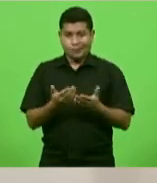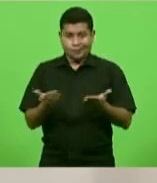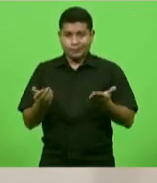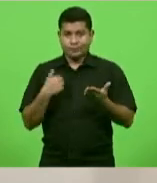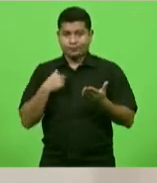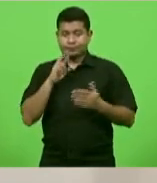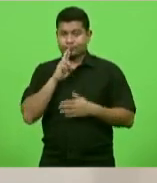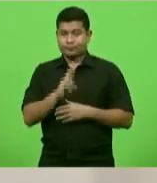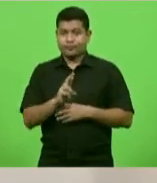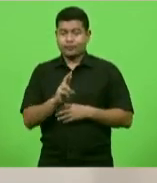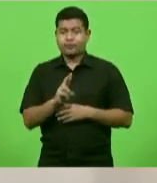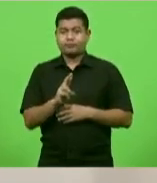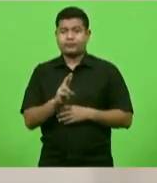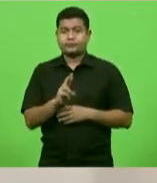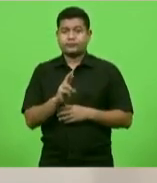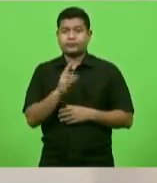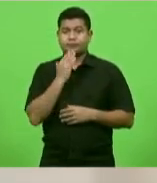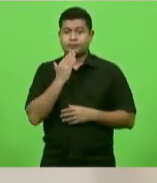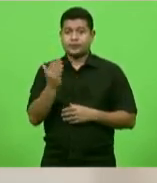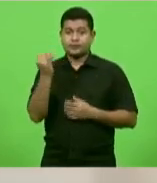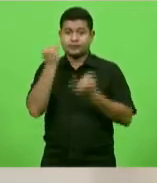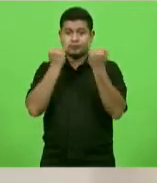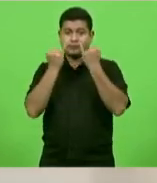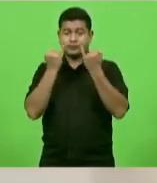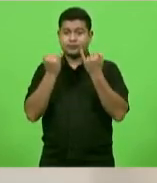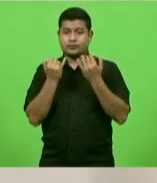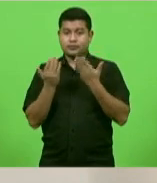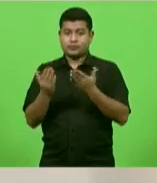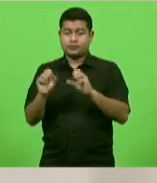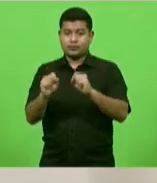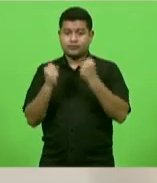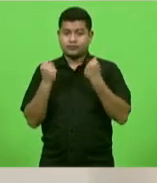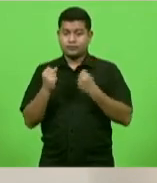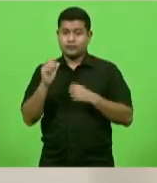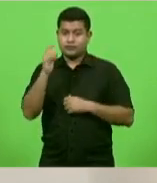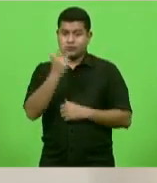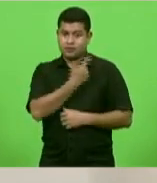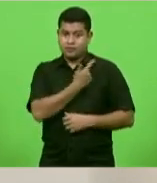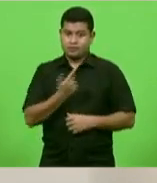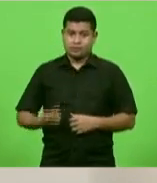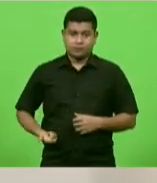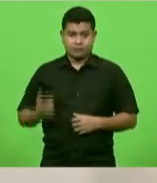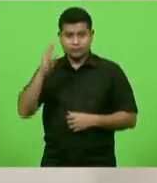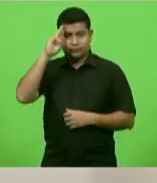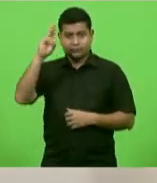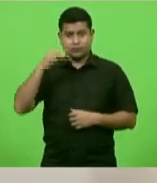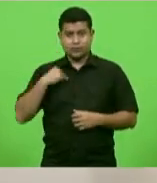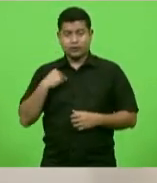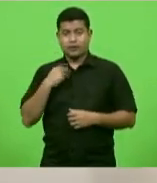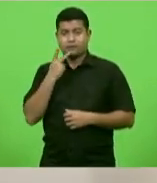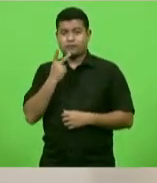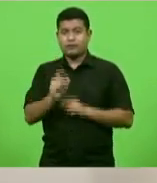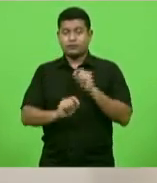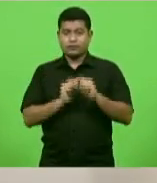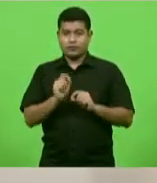em resposta ao pedido de informações da defesa do governador, afirmou que o processo